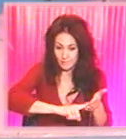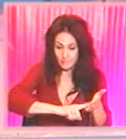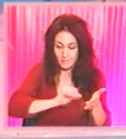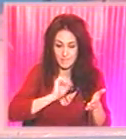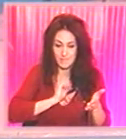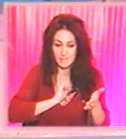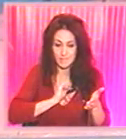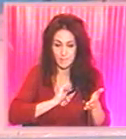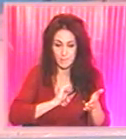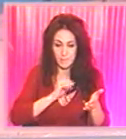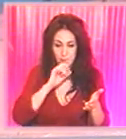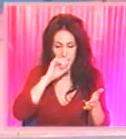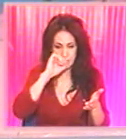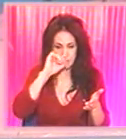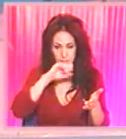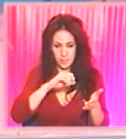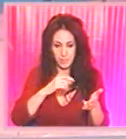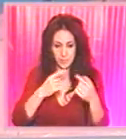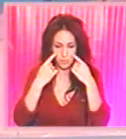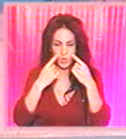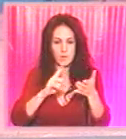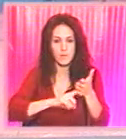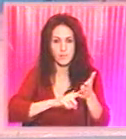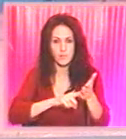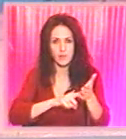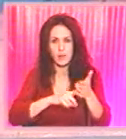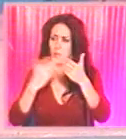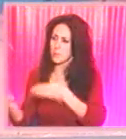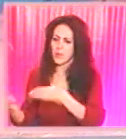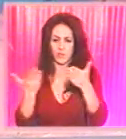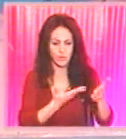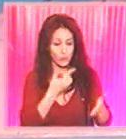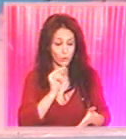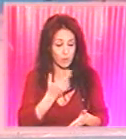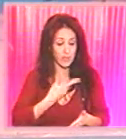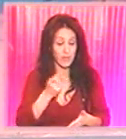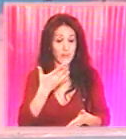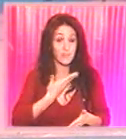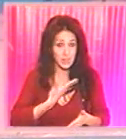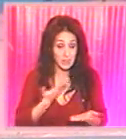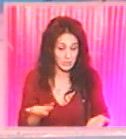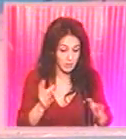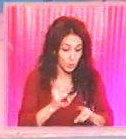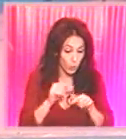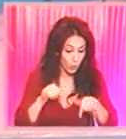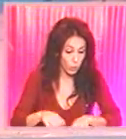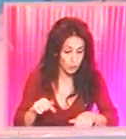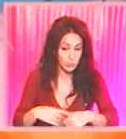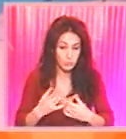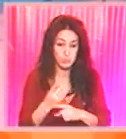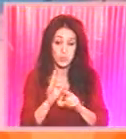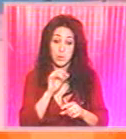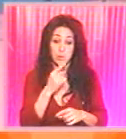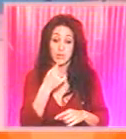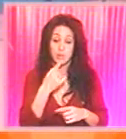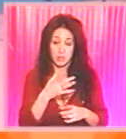digital... Tem que ser ao contrário, peço desculpa. Bem-vindo, David Fernandes. Exatamente. Portanto, hoje em dia, a tecnologia... isto, só